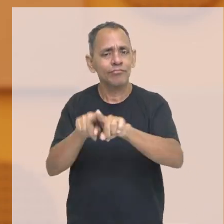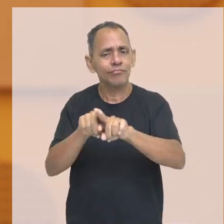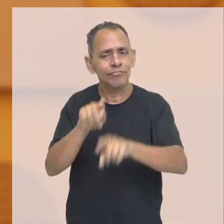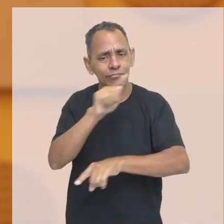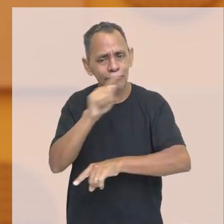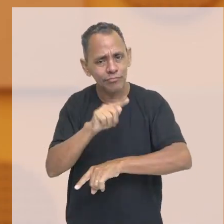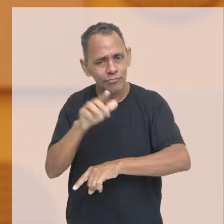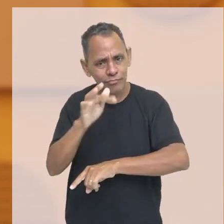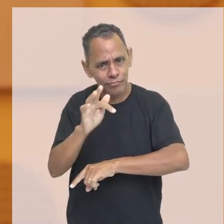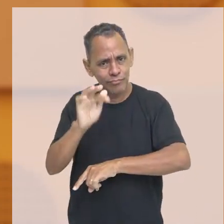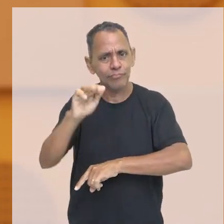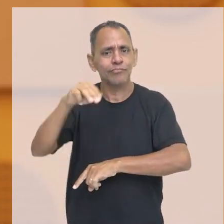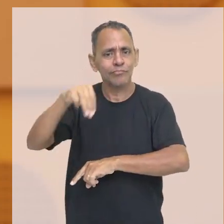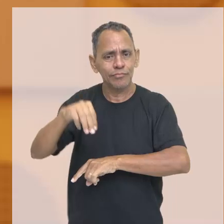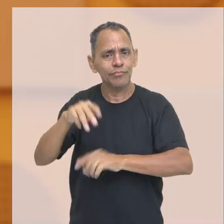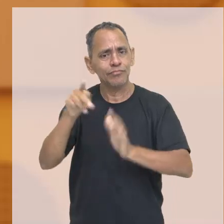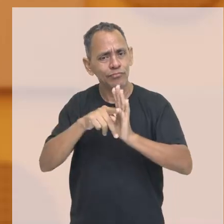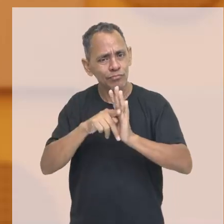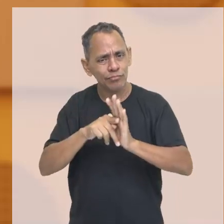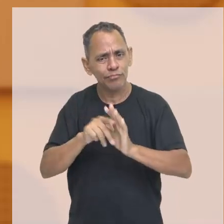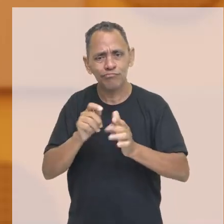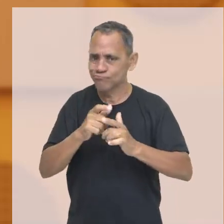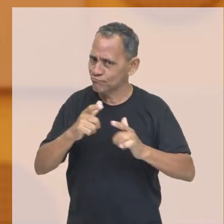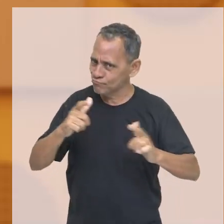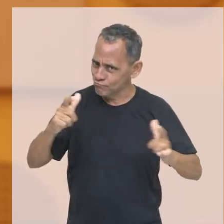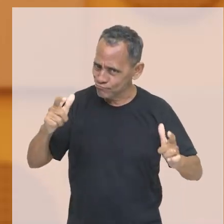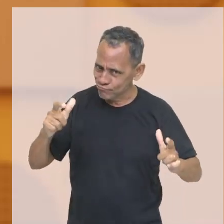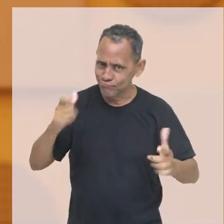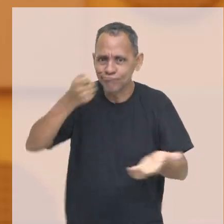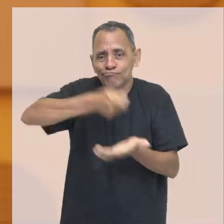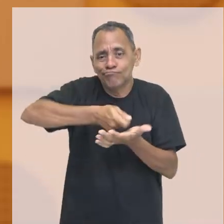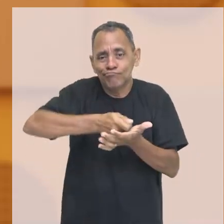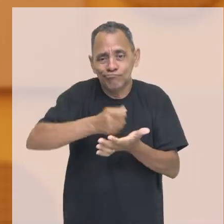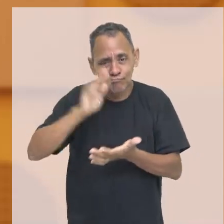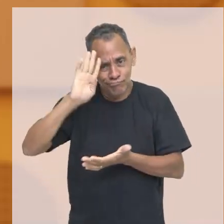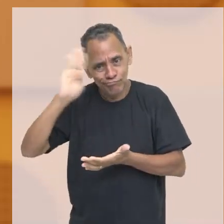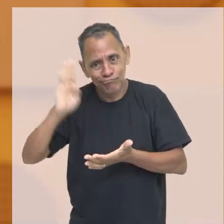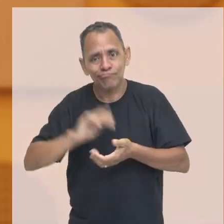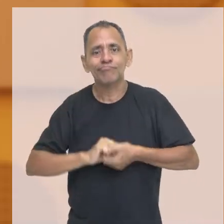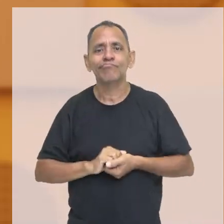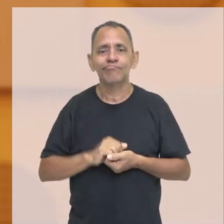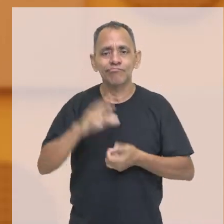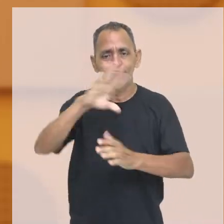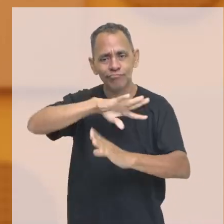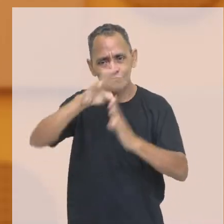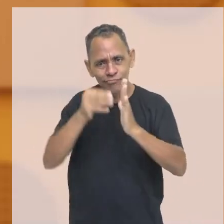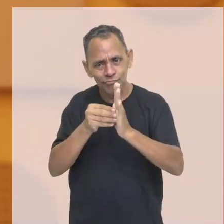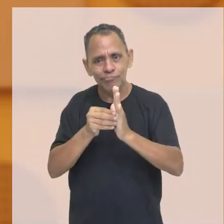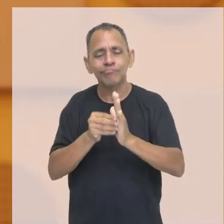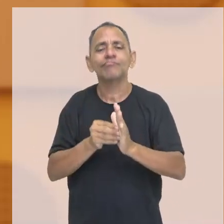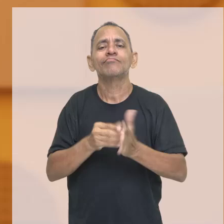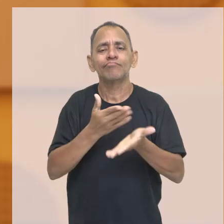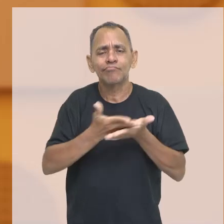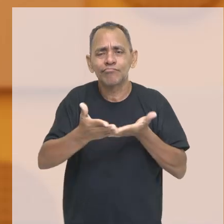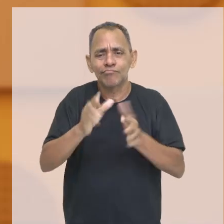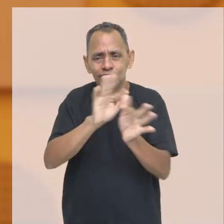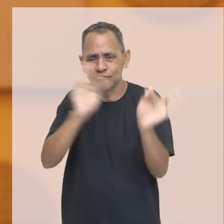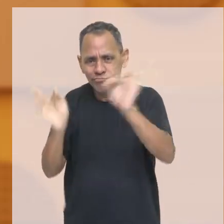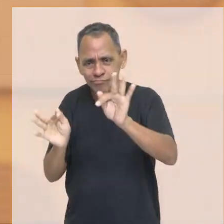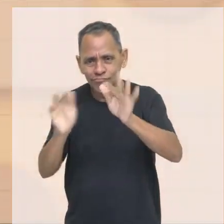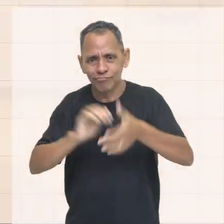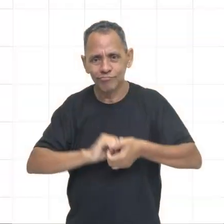os grandes projetos da ditadura militar aqui para a região amazônica. Então, galera, sem mais conversas, vamos à nossa